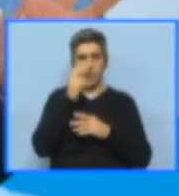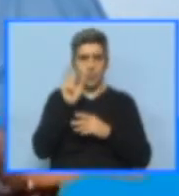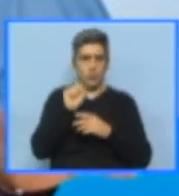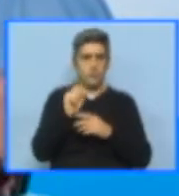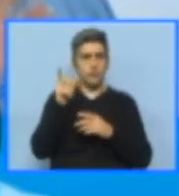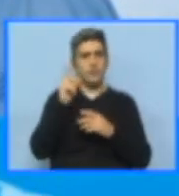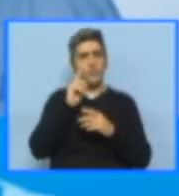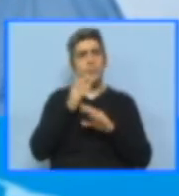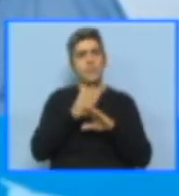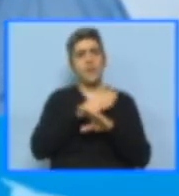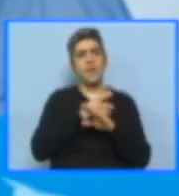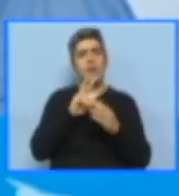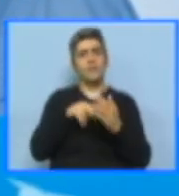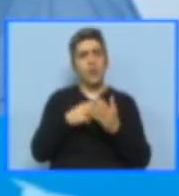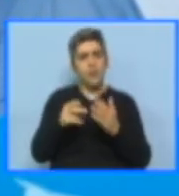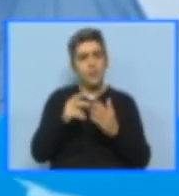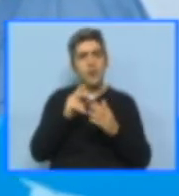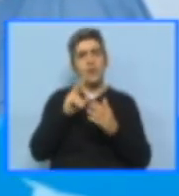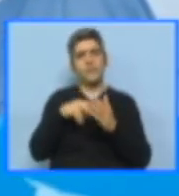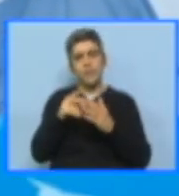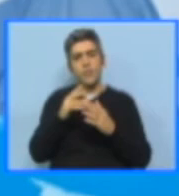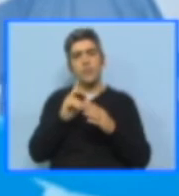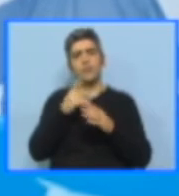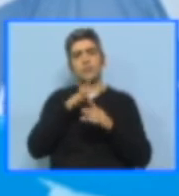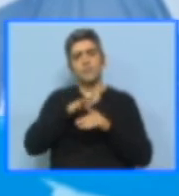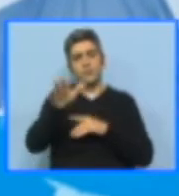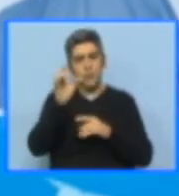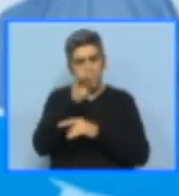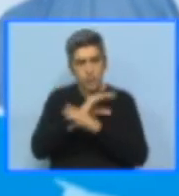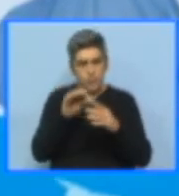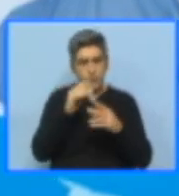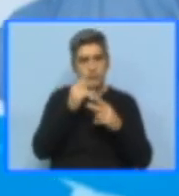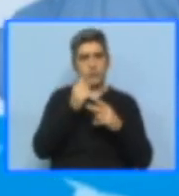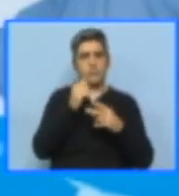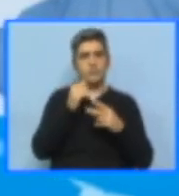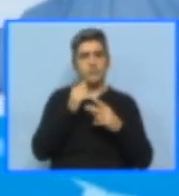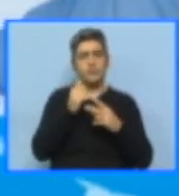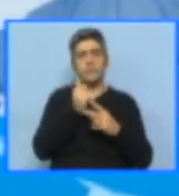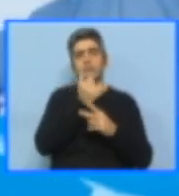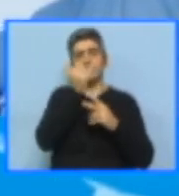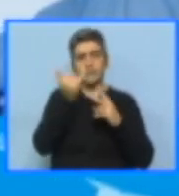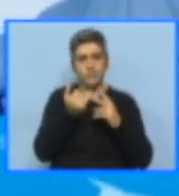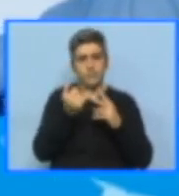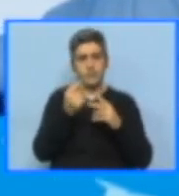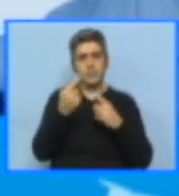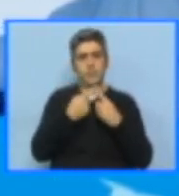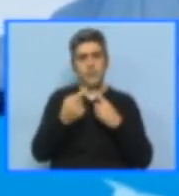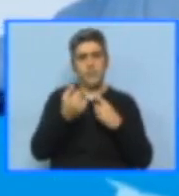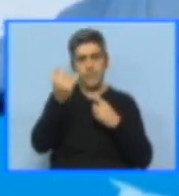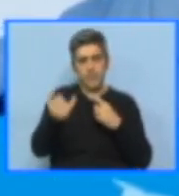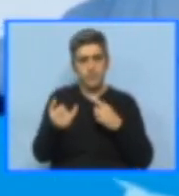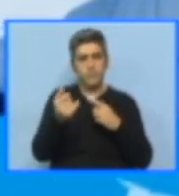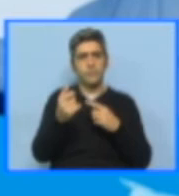da pré-reforma, da reforma e o seu efeito na Europa. Que depois prossegue, na semana seguinte